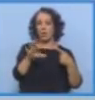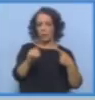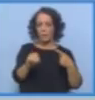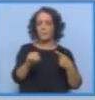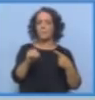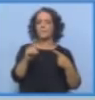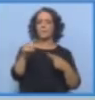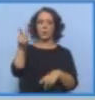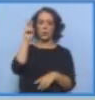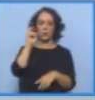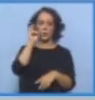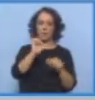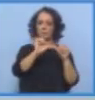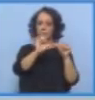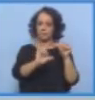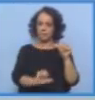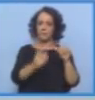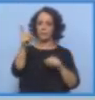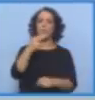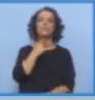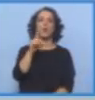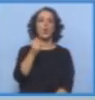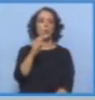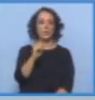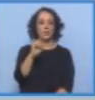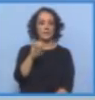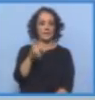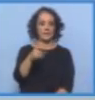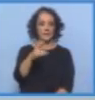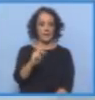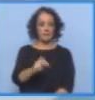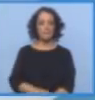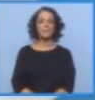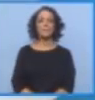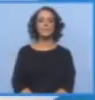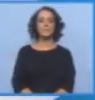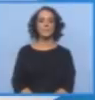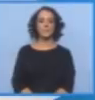ouvir através da voz de Luís Miguel Sintra.